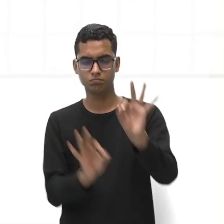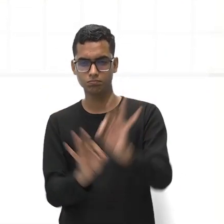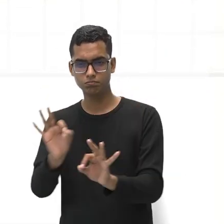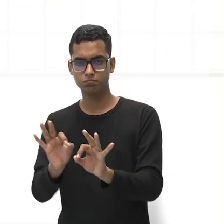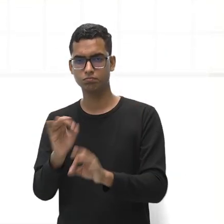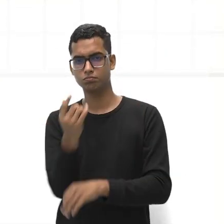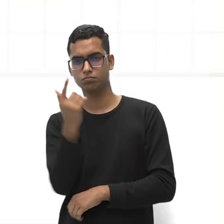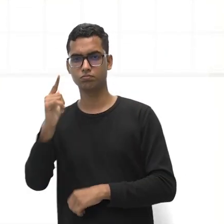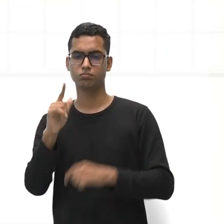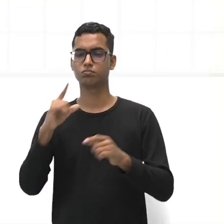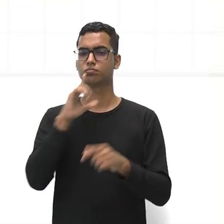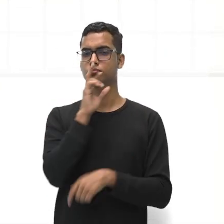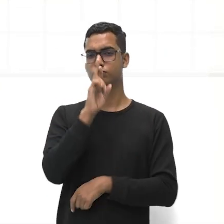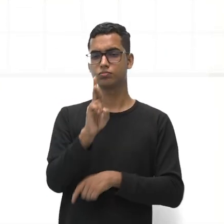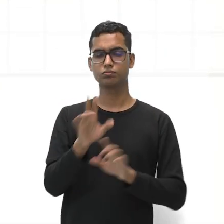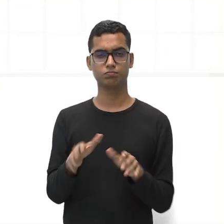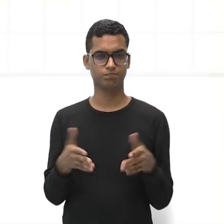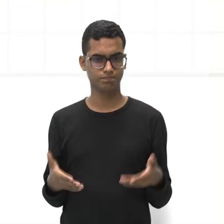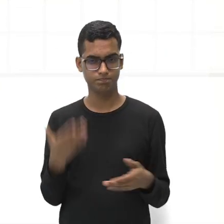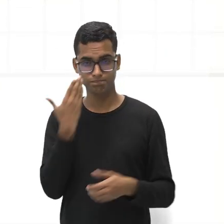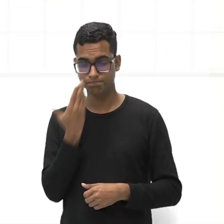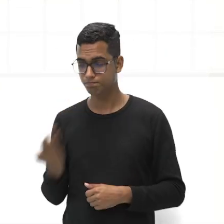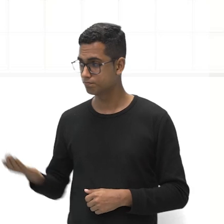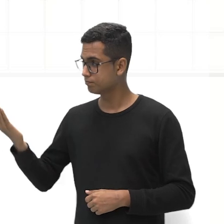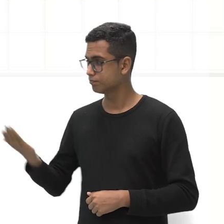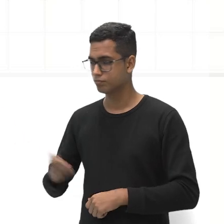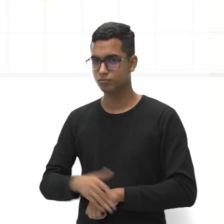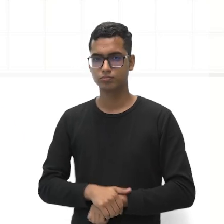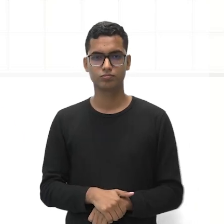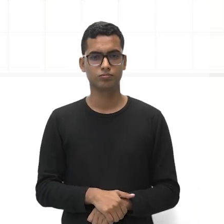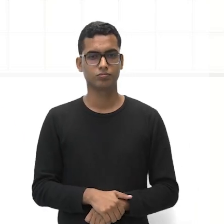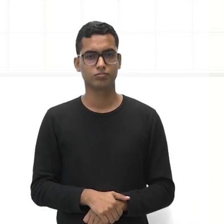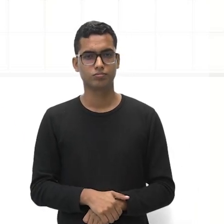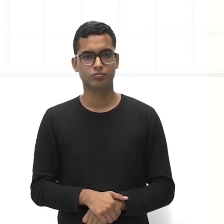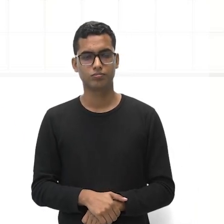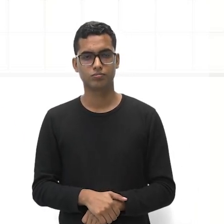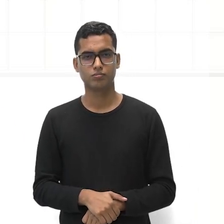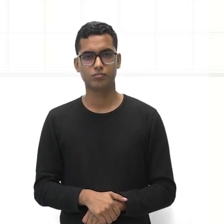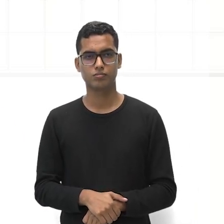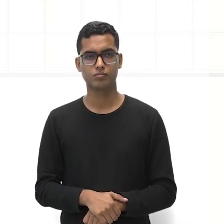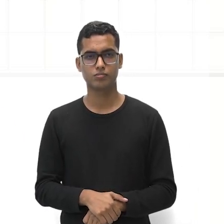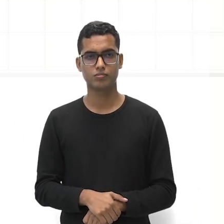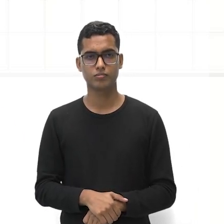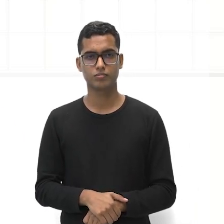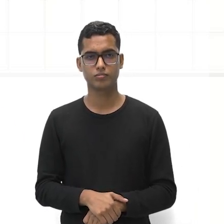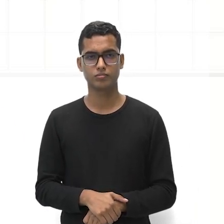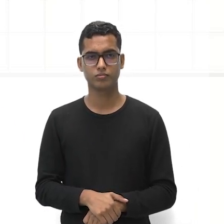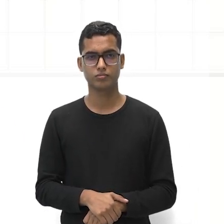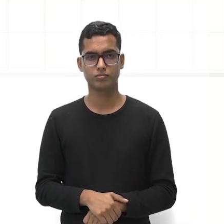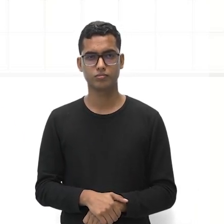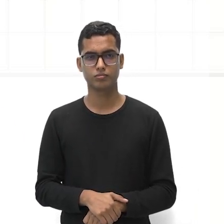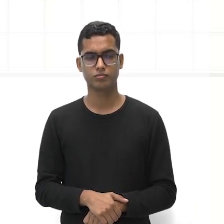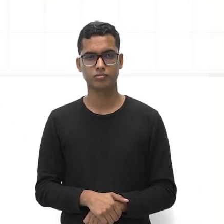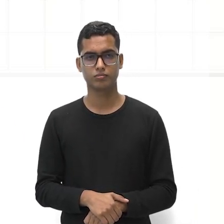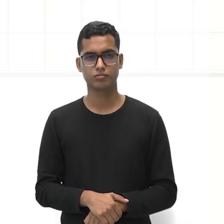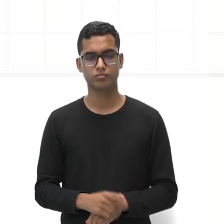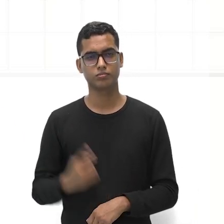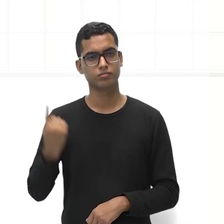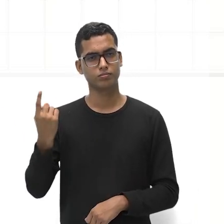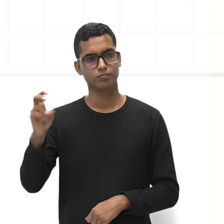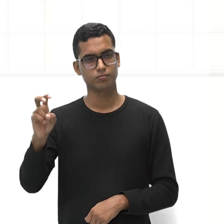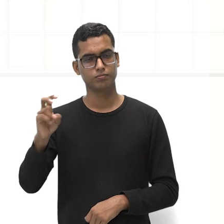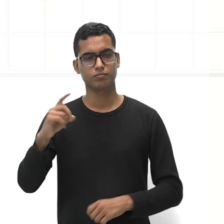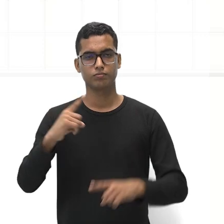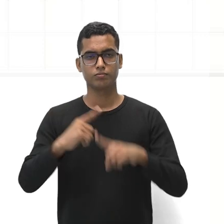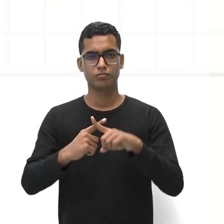ó. Quem vai ser a taxa percentual? A taxa percentual vai ser o quê, ó? 15 vezes o